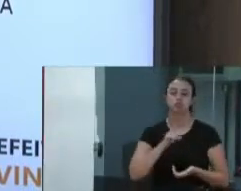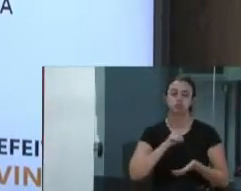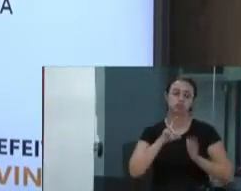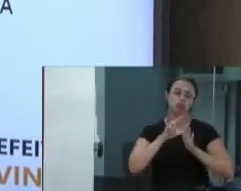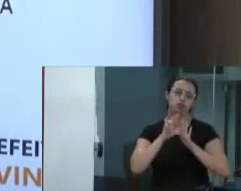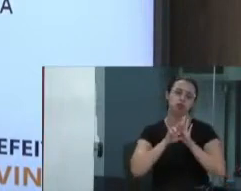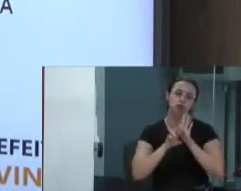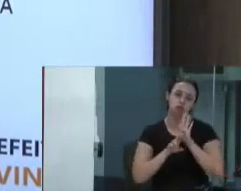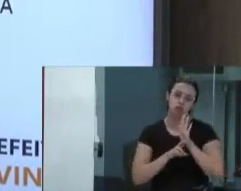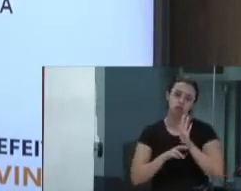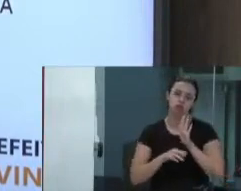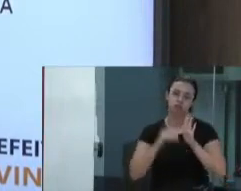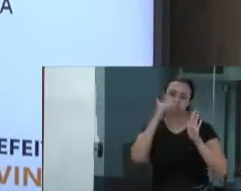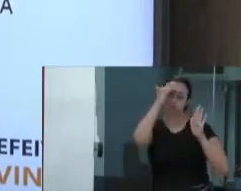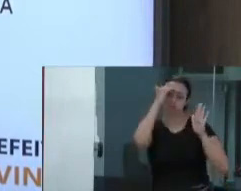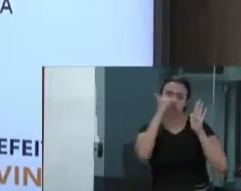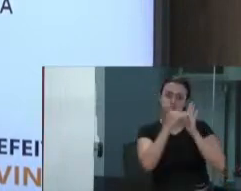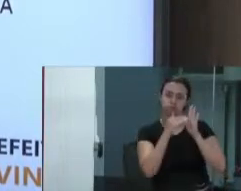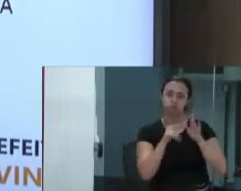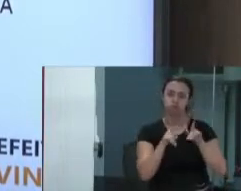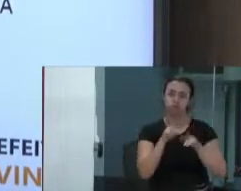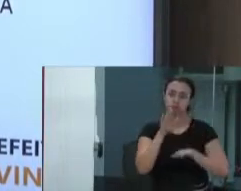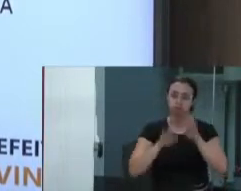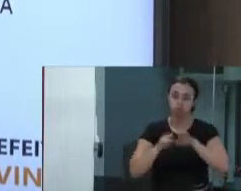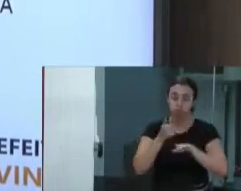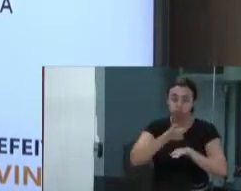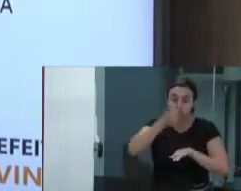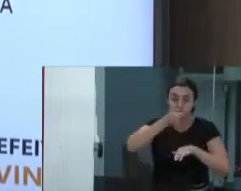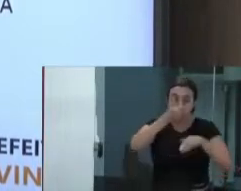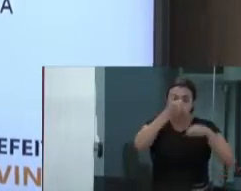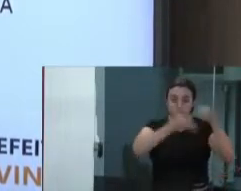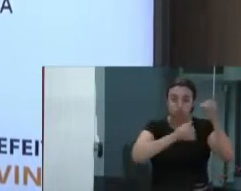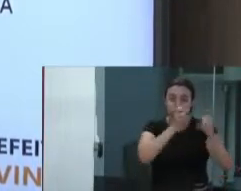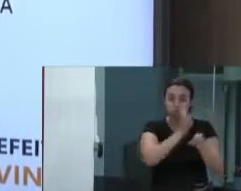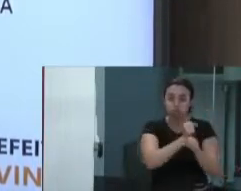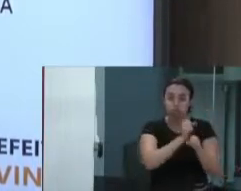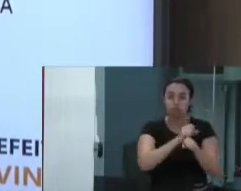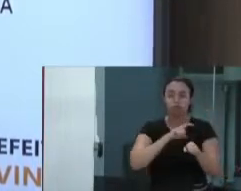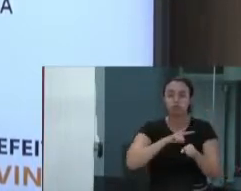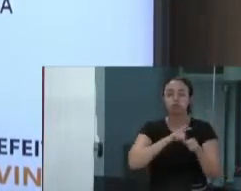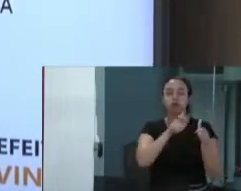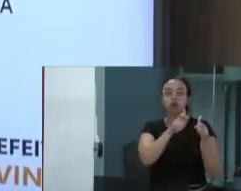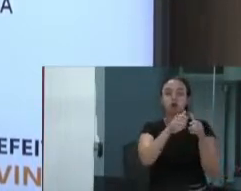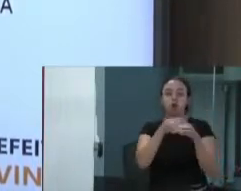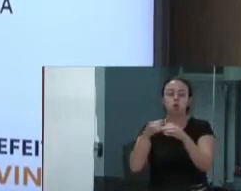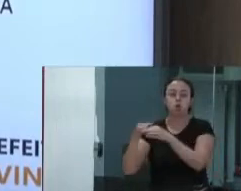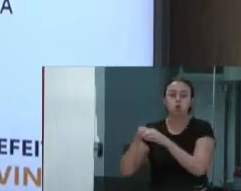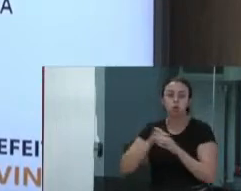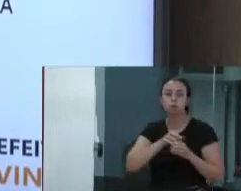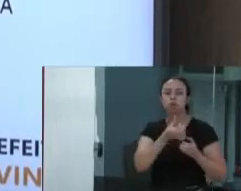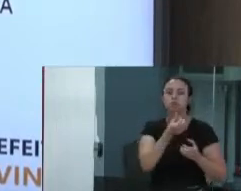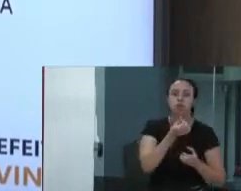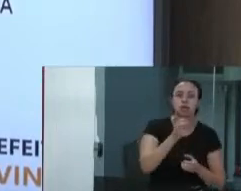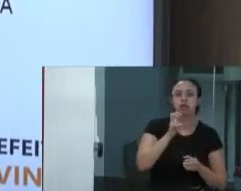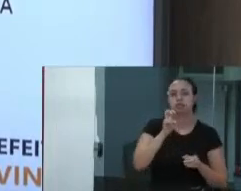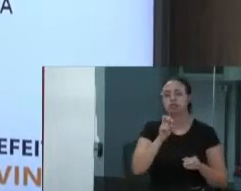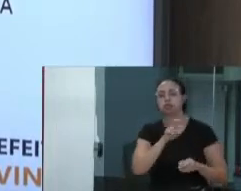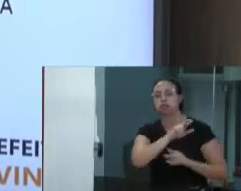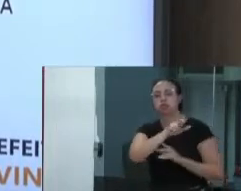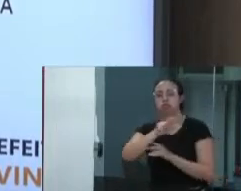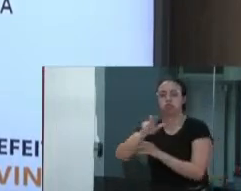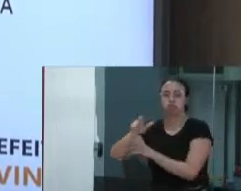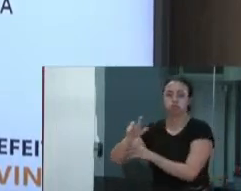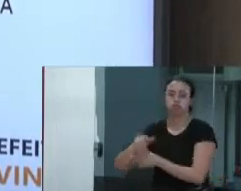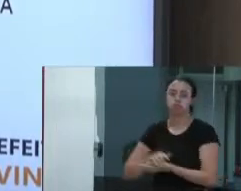diligências necessárias. Às vezes, uma mesma prestação de contas ela tem 5, 6 diligências diferentes. Né, e com essas análises da prestação